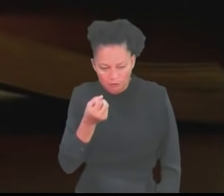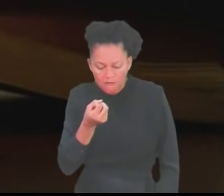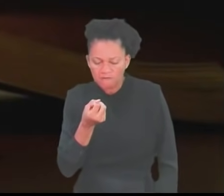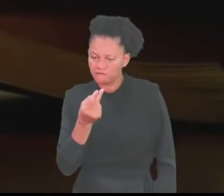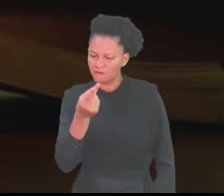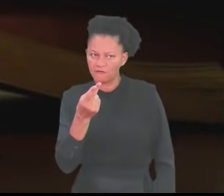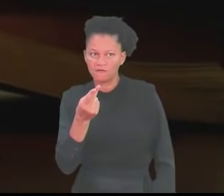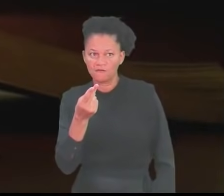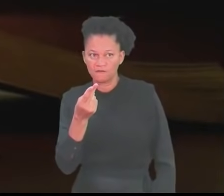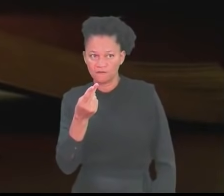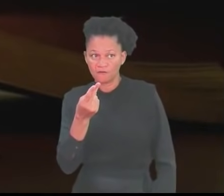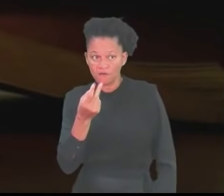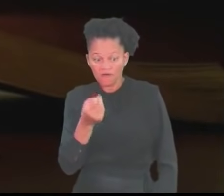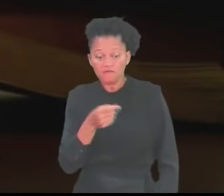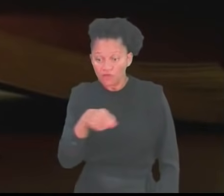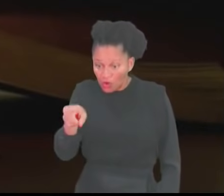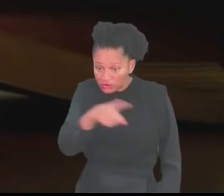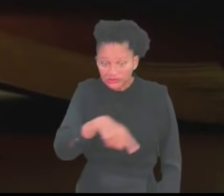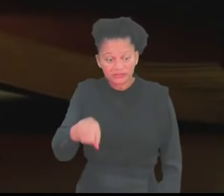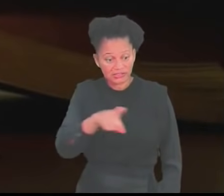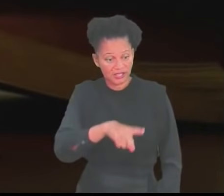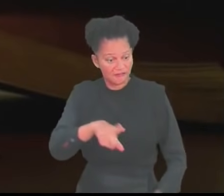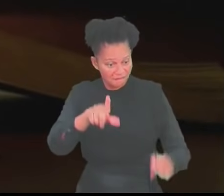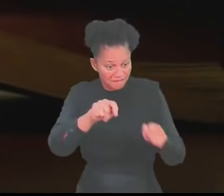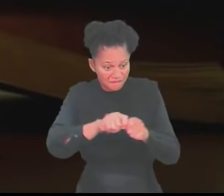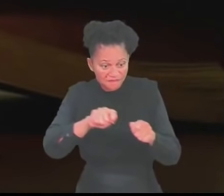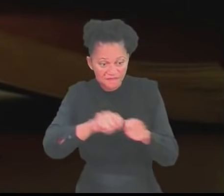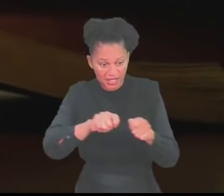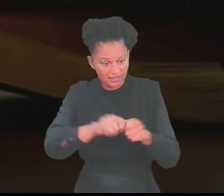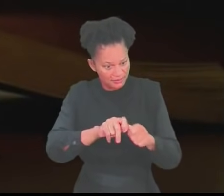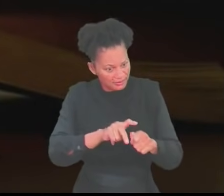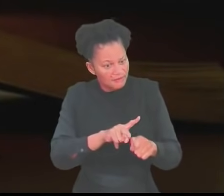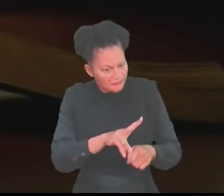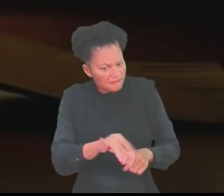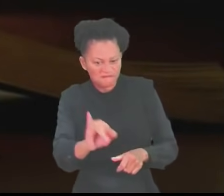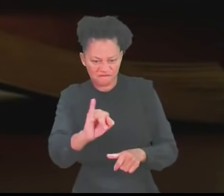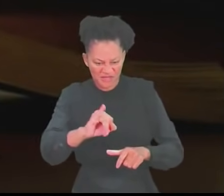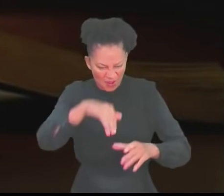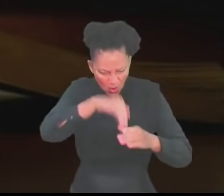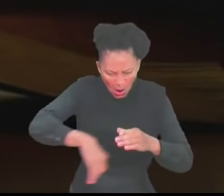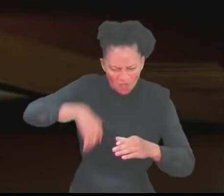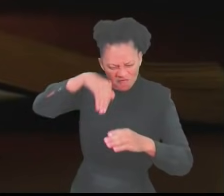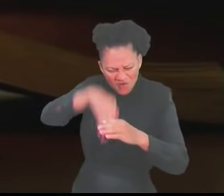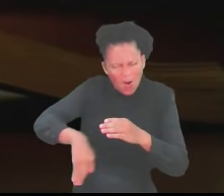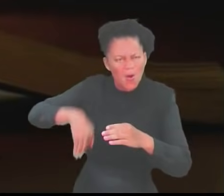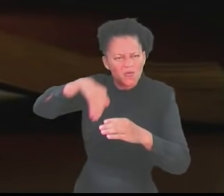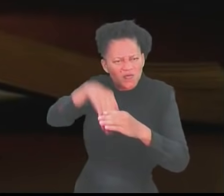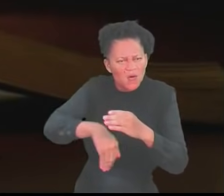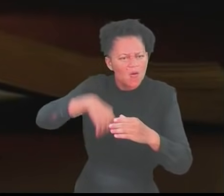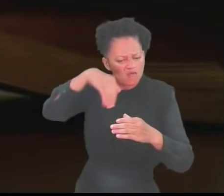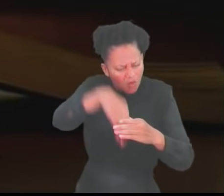vale, fazei neste vale muitas covas. Aleluia.